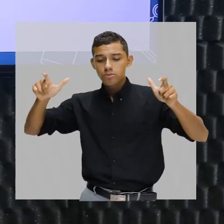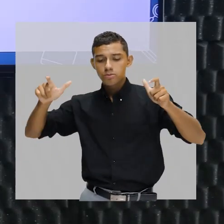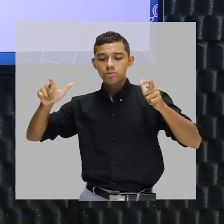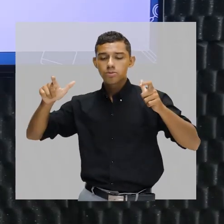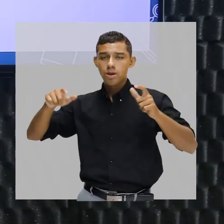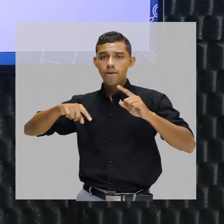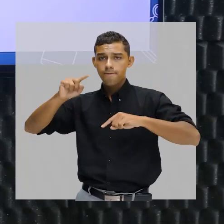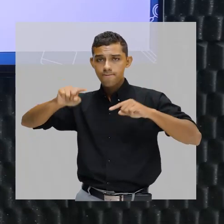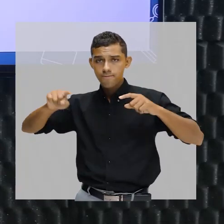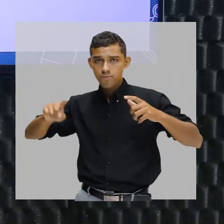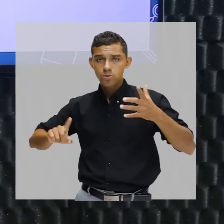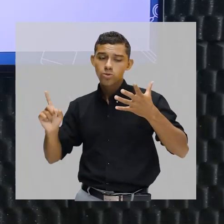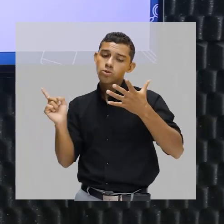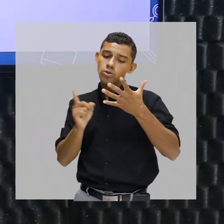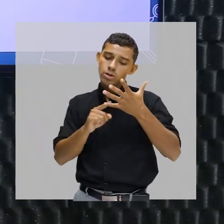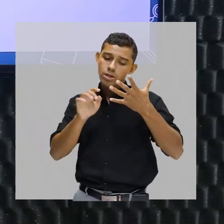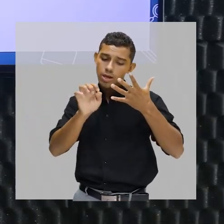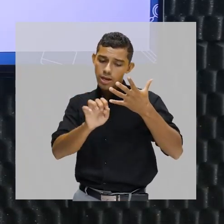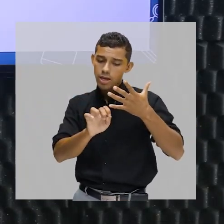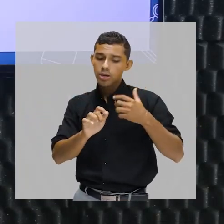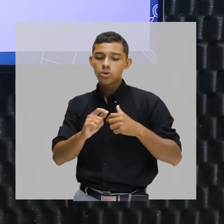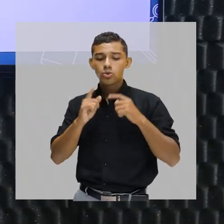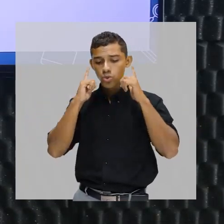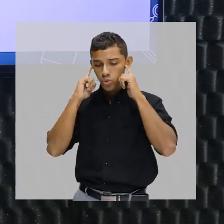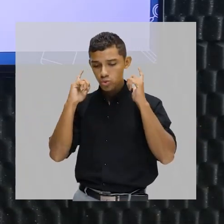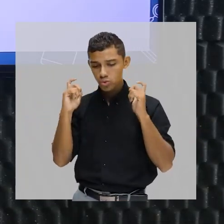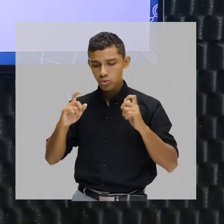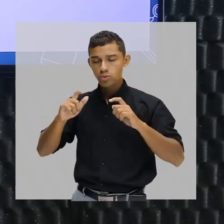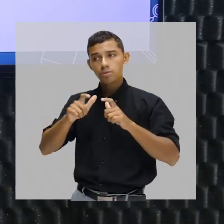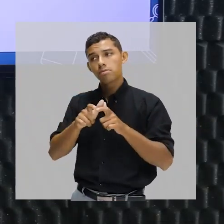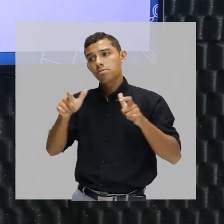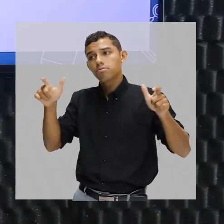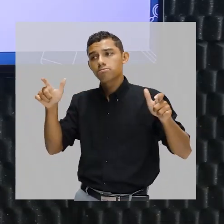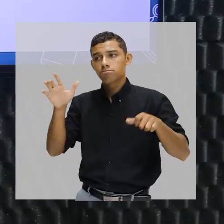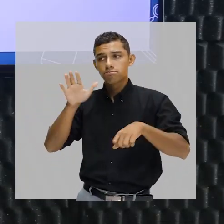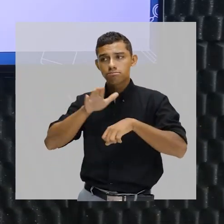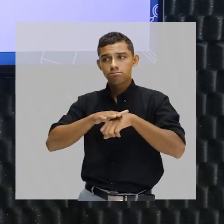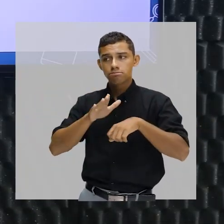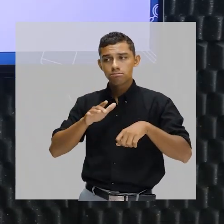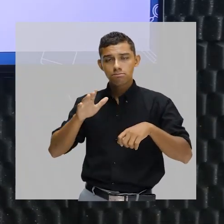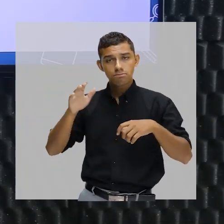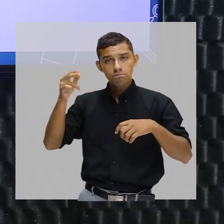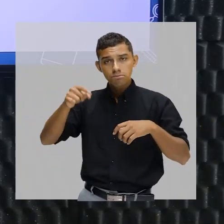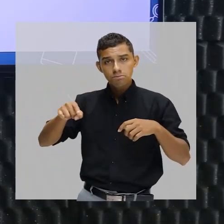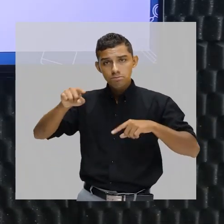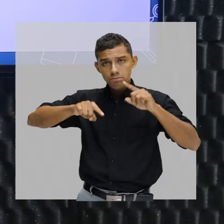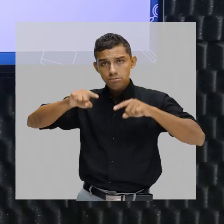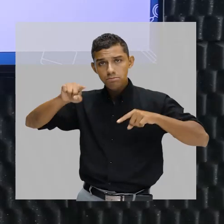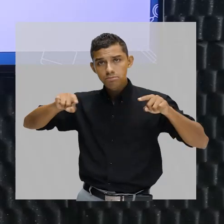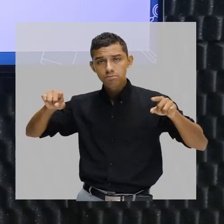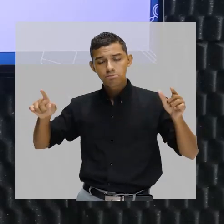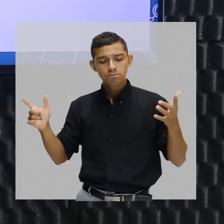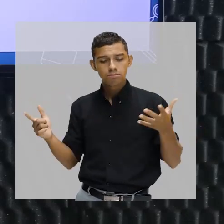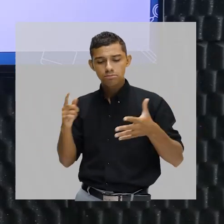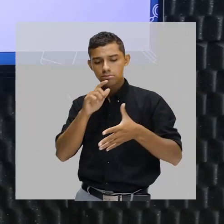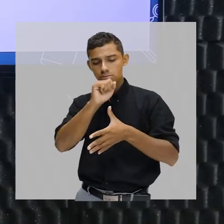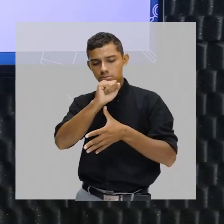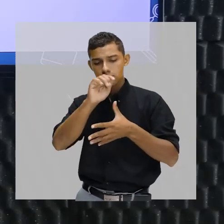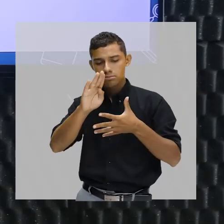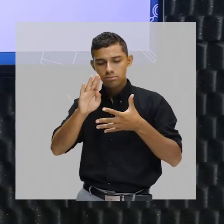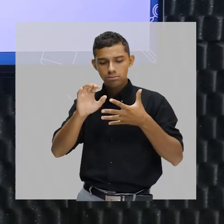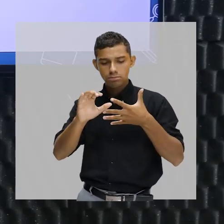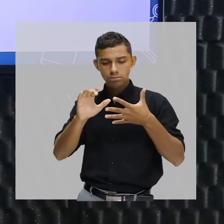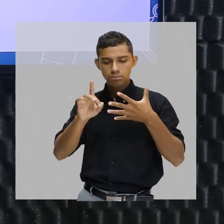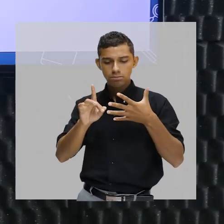menor frequência, certo? Gente, as microondas, certo, têm a mesma natureza da luz.